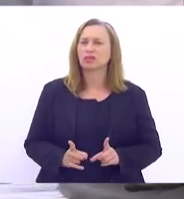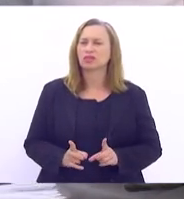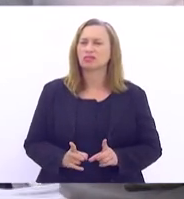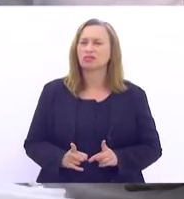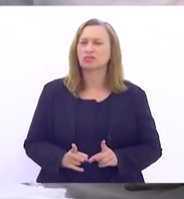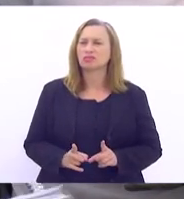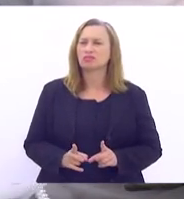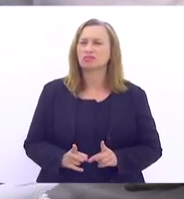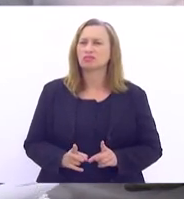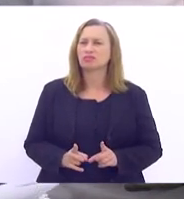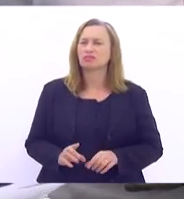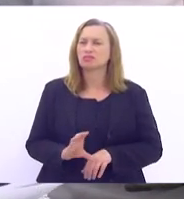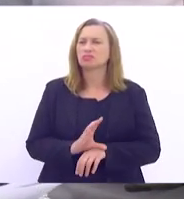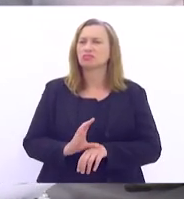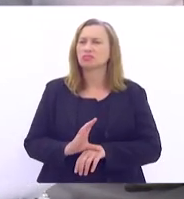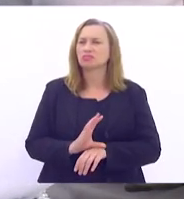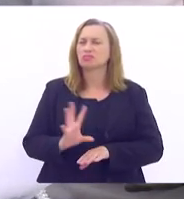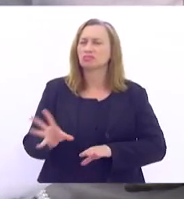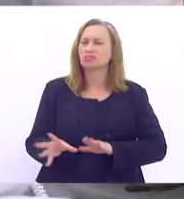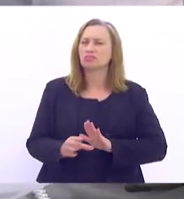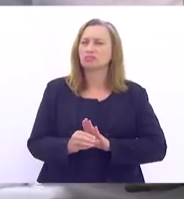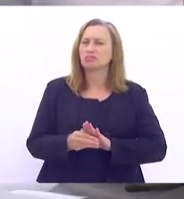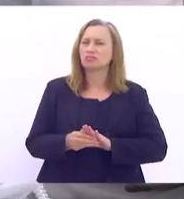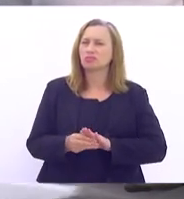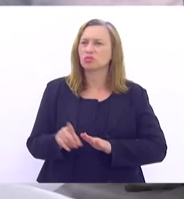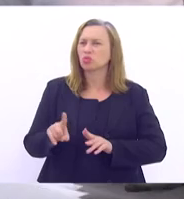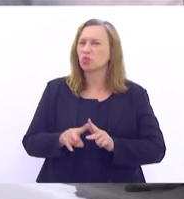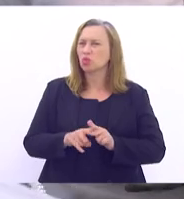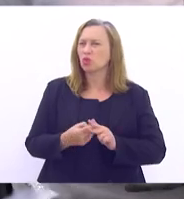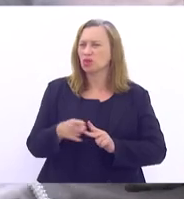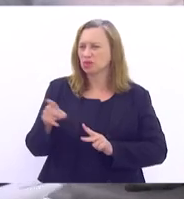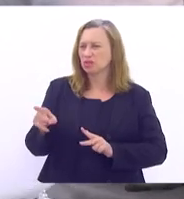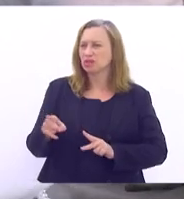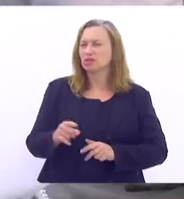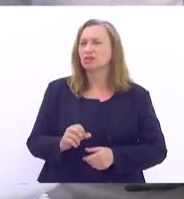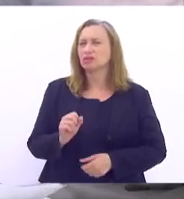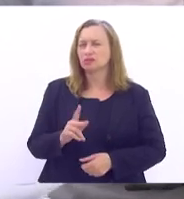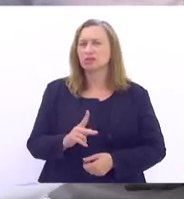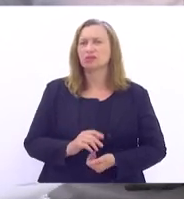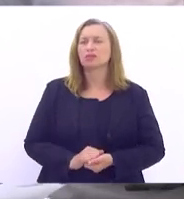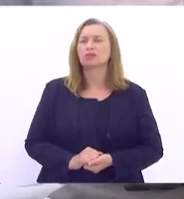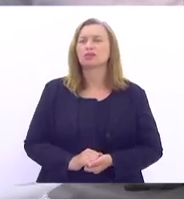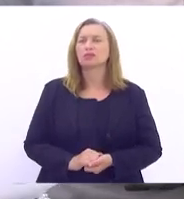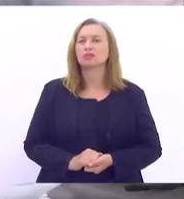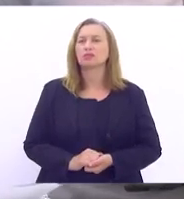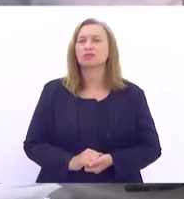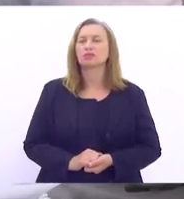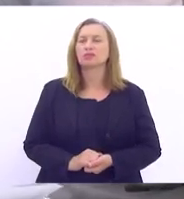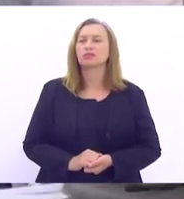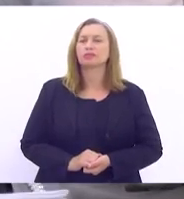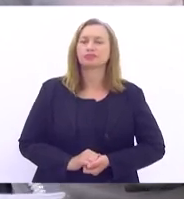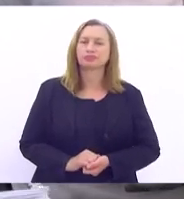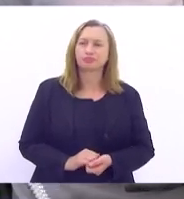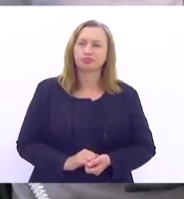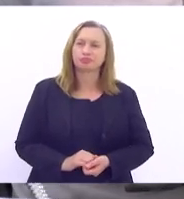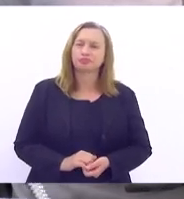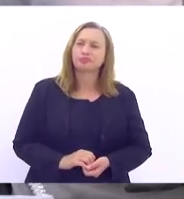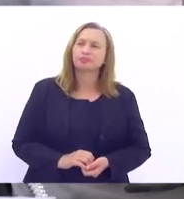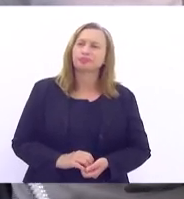é na constitucionalidade com emendas, a gente corrige isso aqui na emenda. Está corrigido já. A emenda